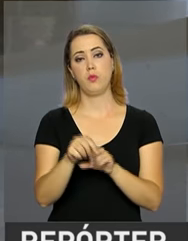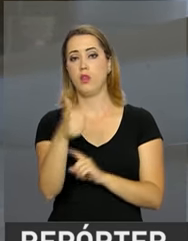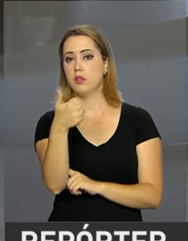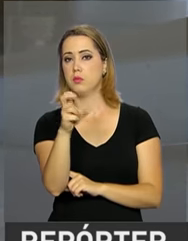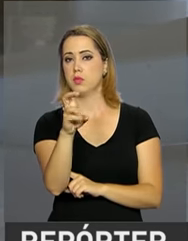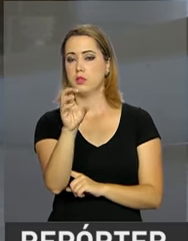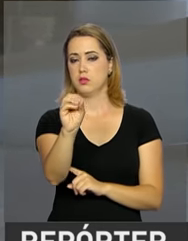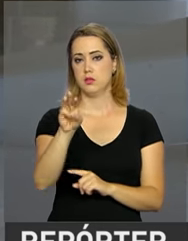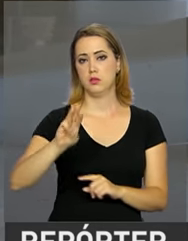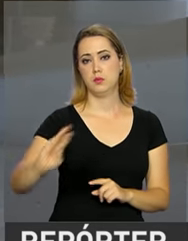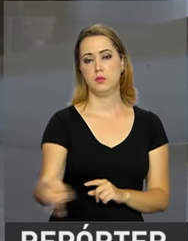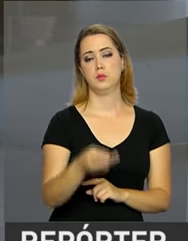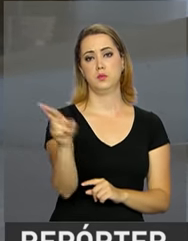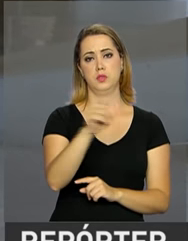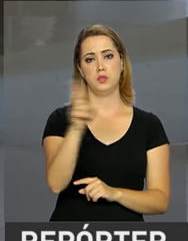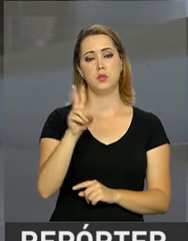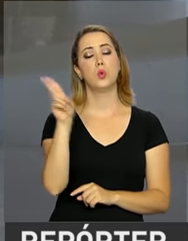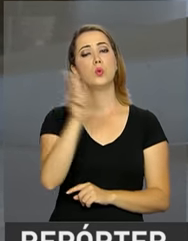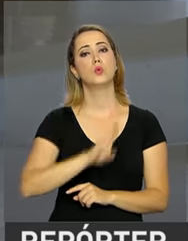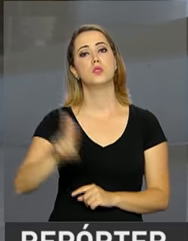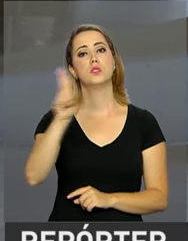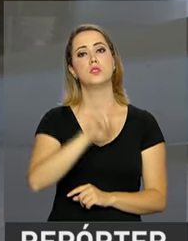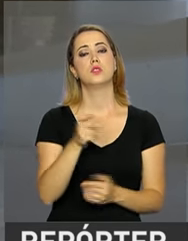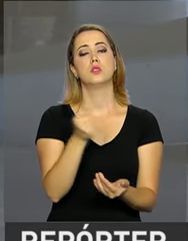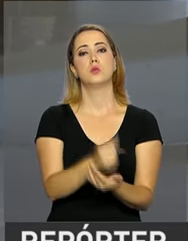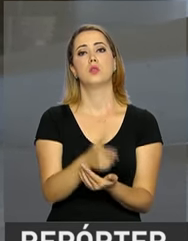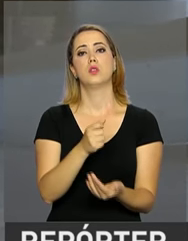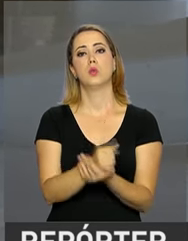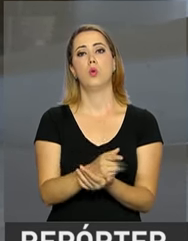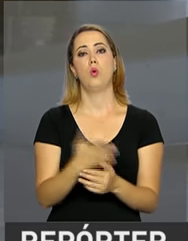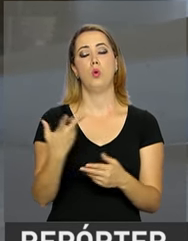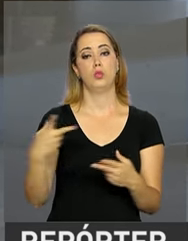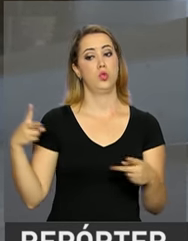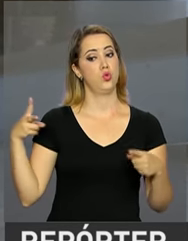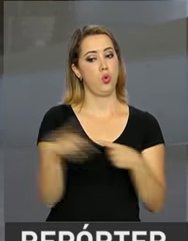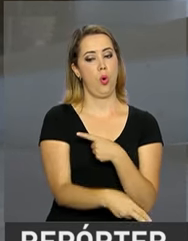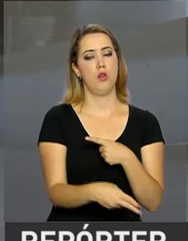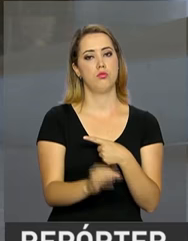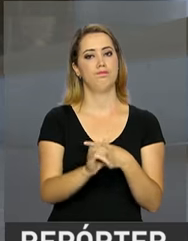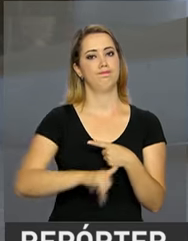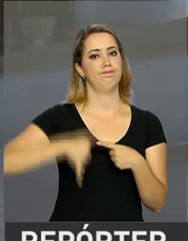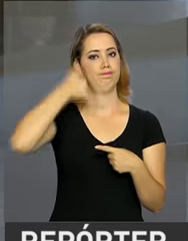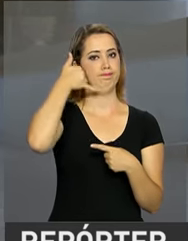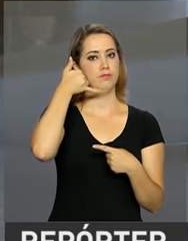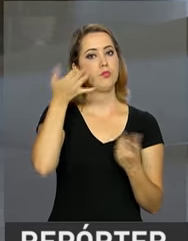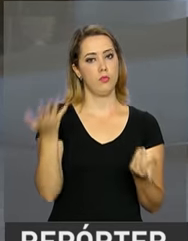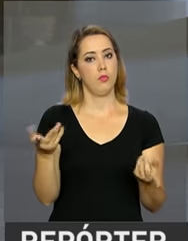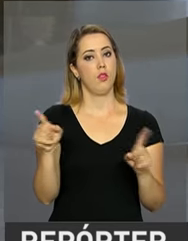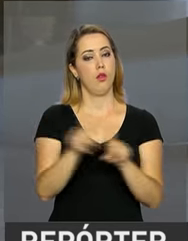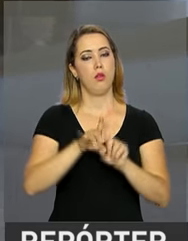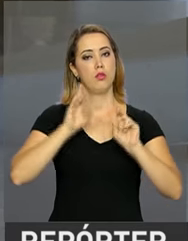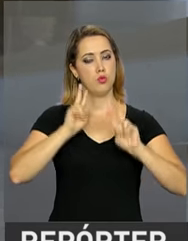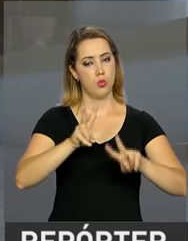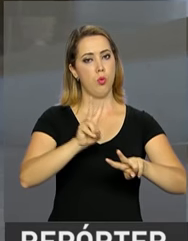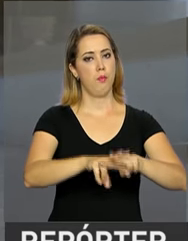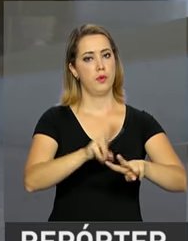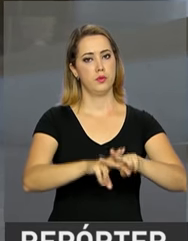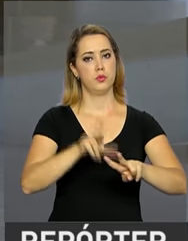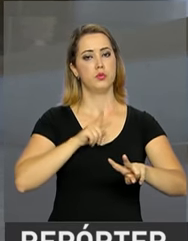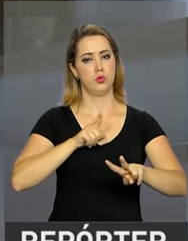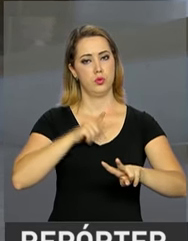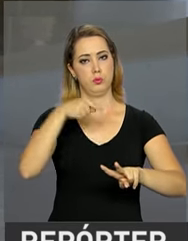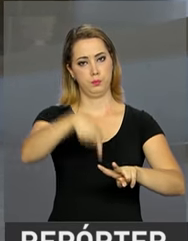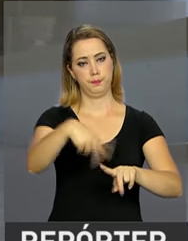milhões deais que vão ser utilizados para a compra de bloqueadores de celulares para os presídios já existentes no